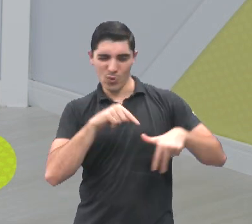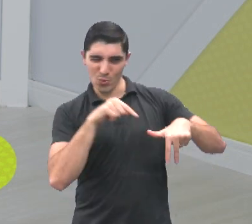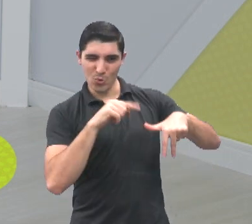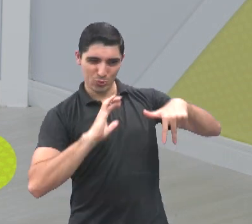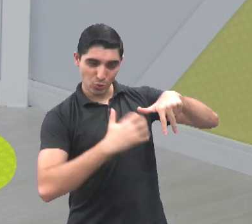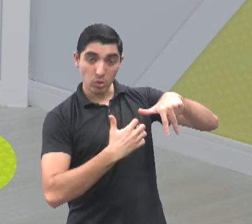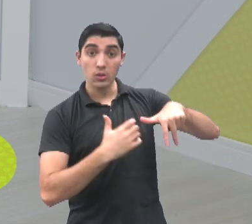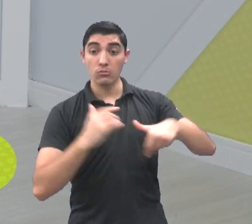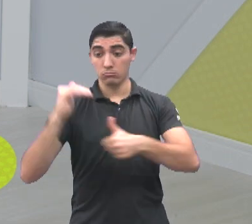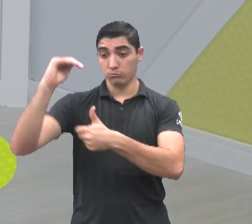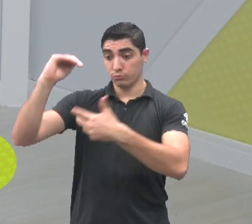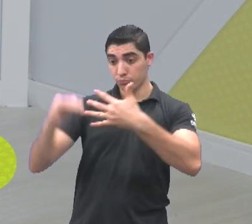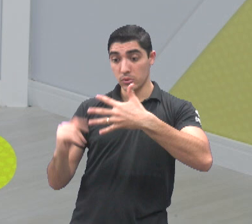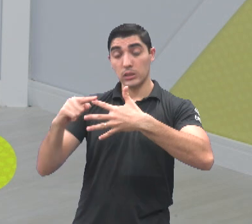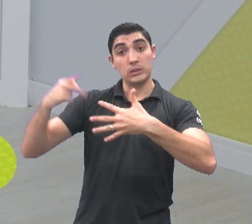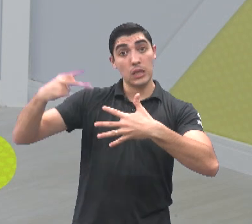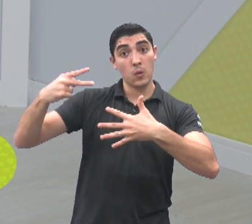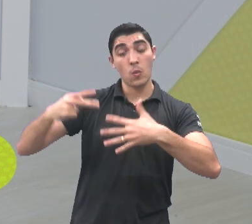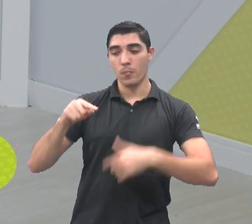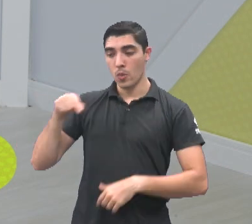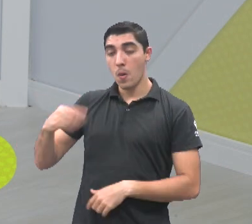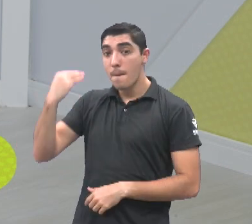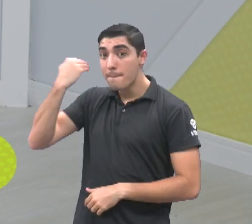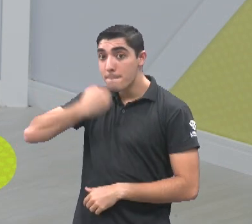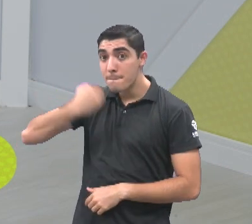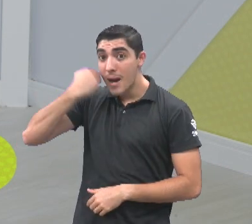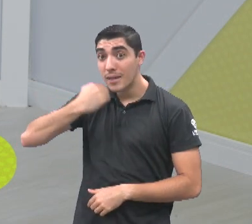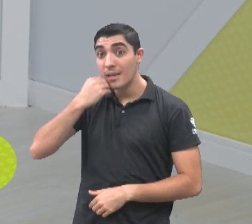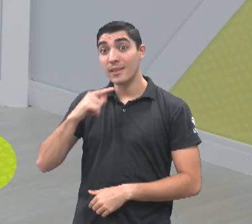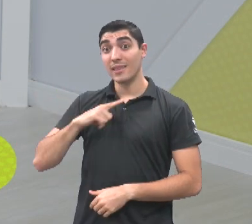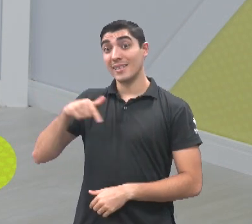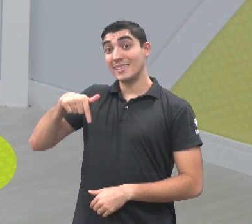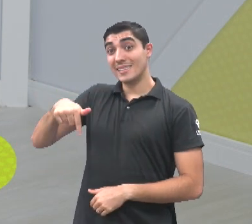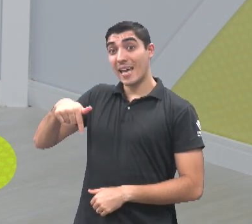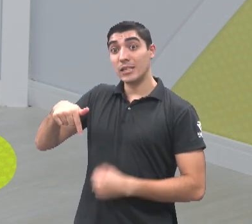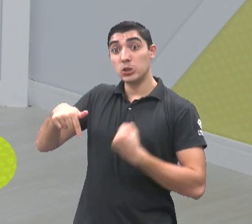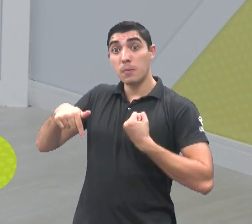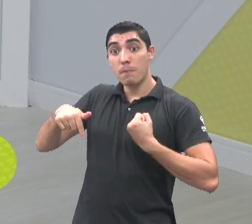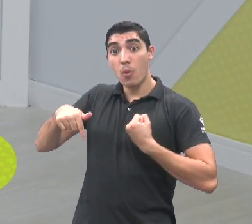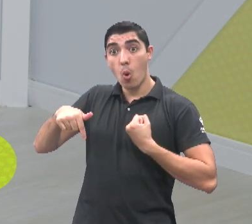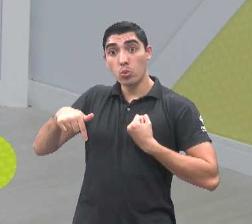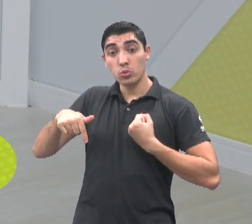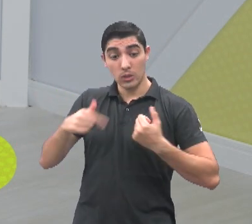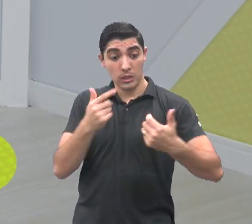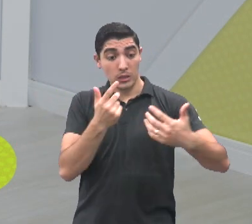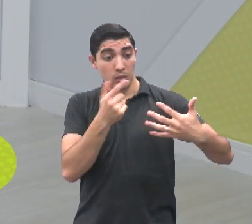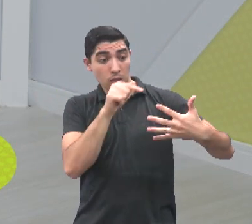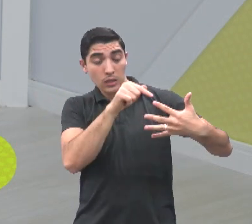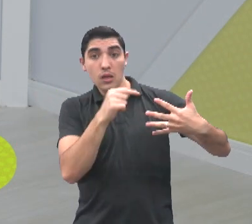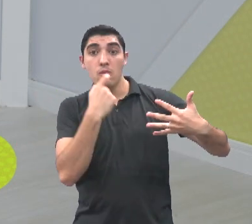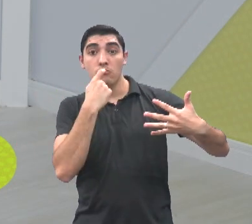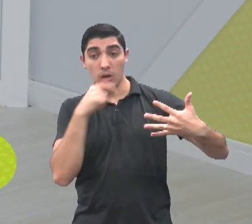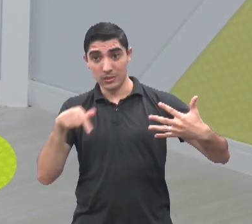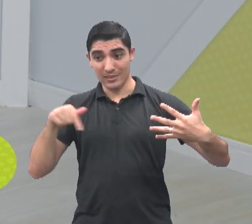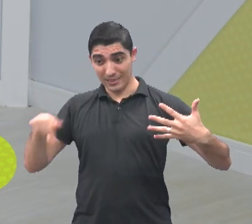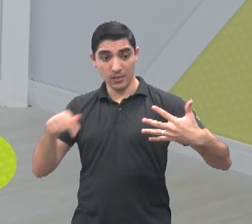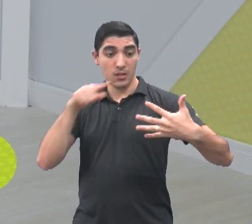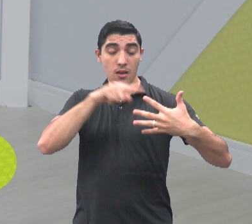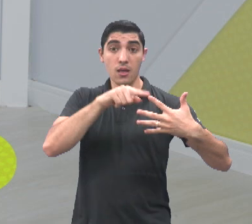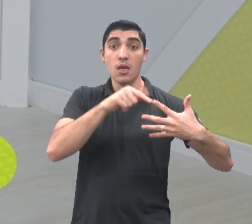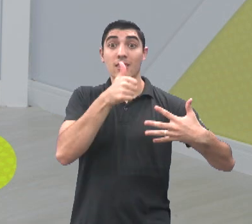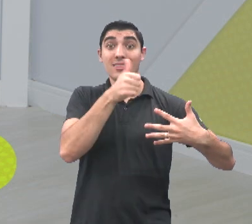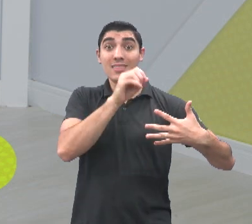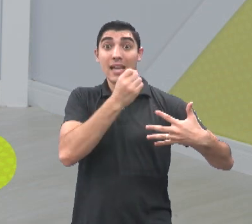O Barbarense é o 8º com 7. Ou seja, é um confronto direto, né, Bruno? 3 pontos separam uma equipe da outra, mesmo com